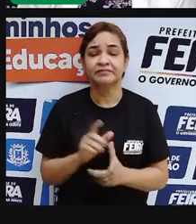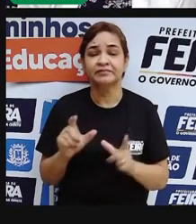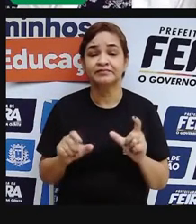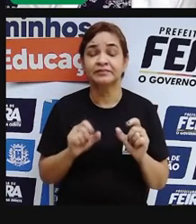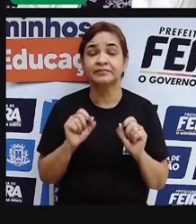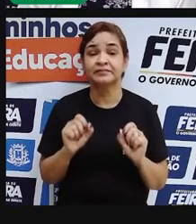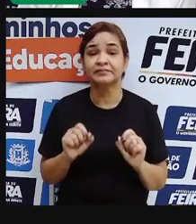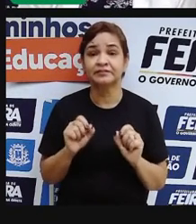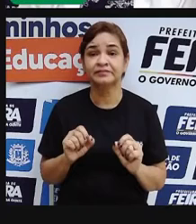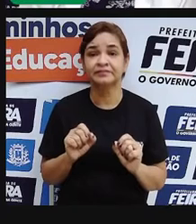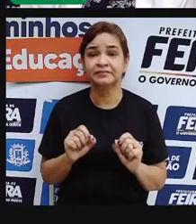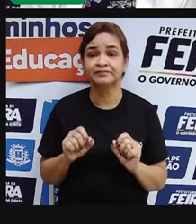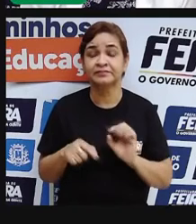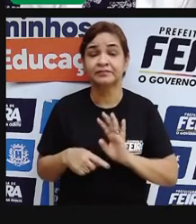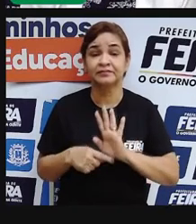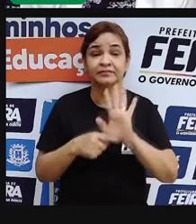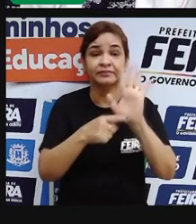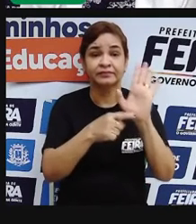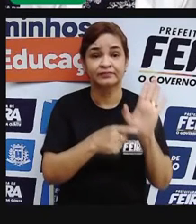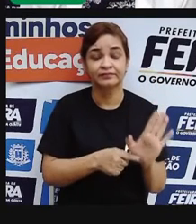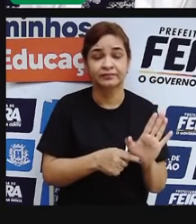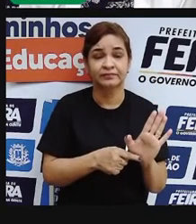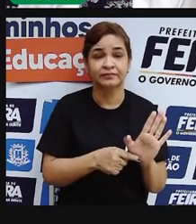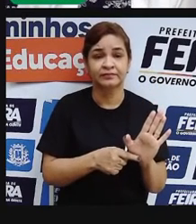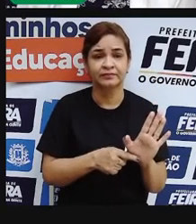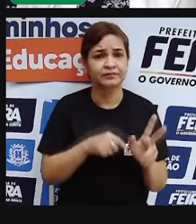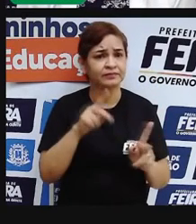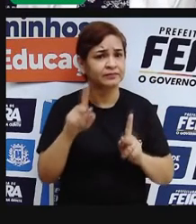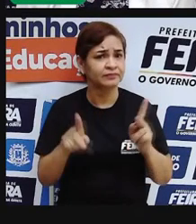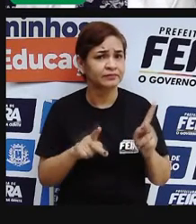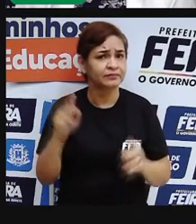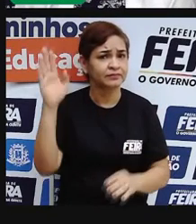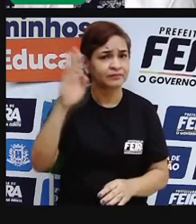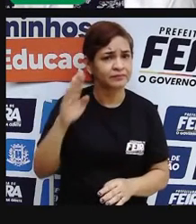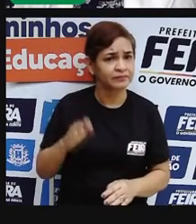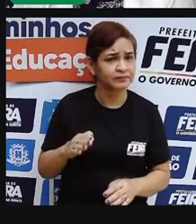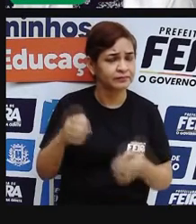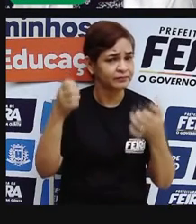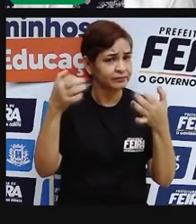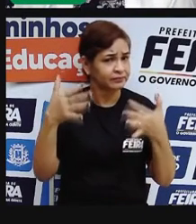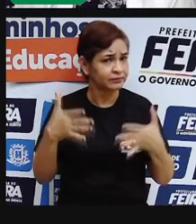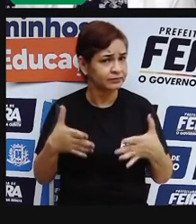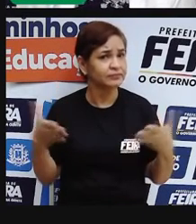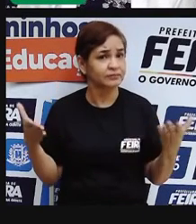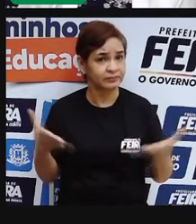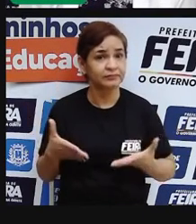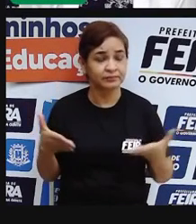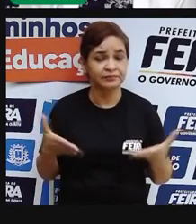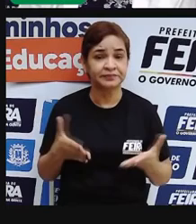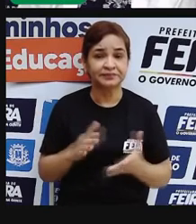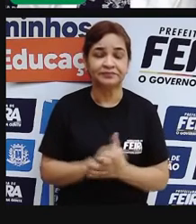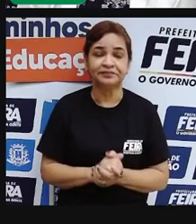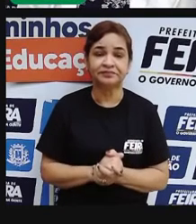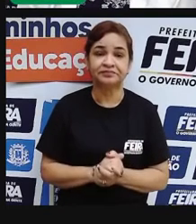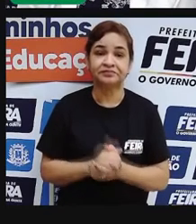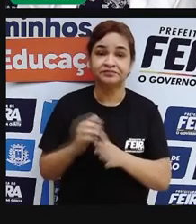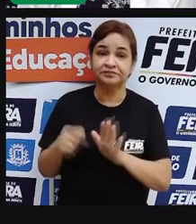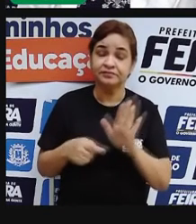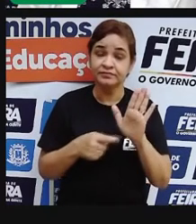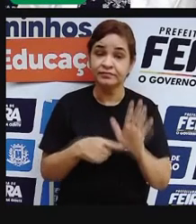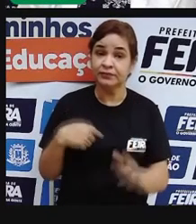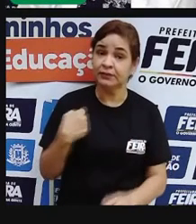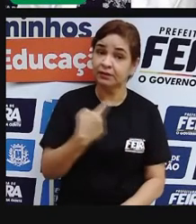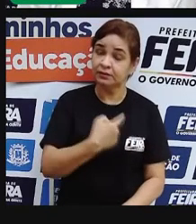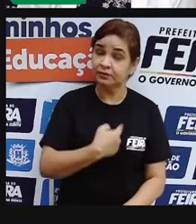faz Exatamente Essa representação do povo brasileiro que eu tô discutindo aqui com vocês nessa aula então Mostra aí que